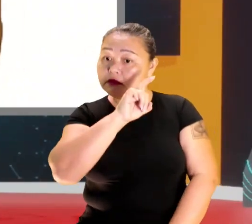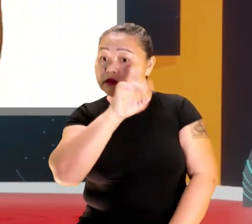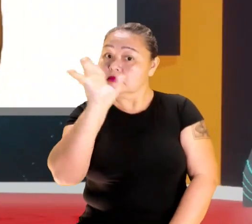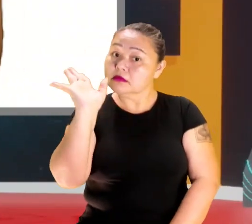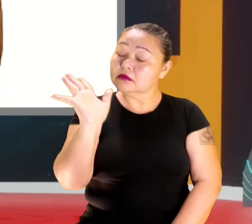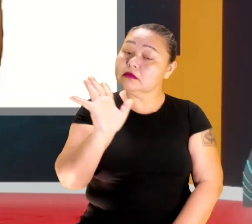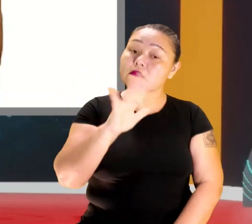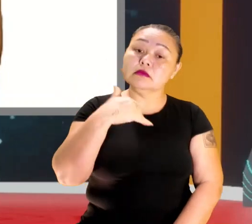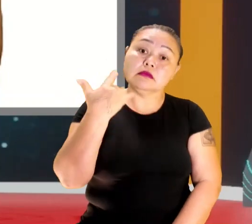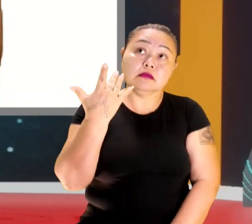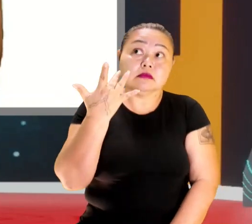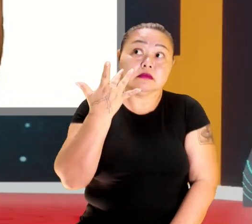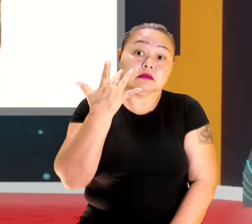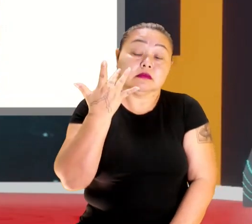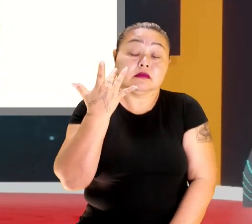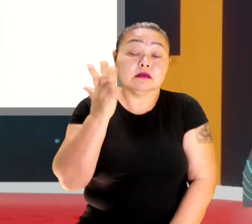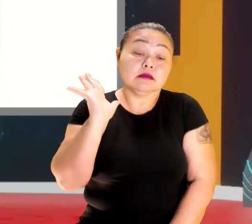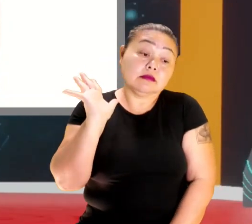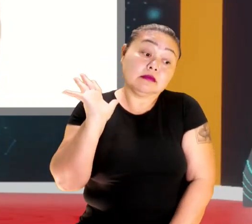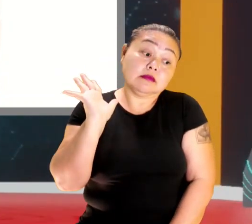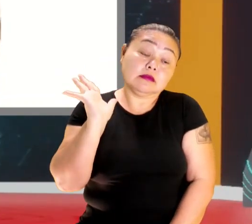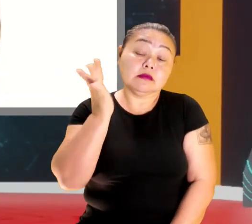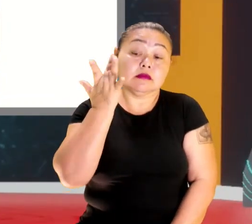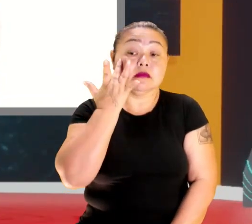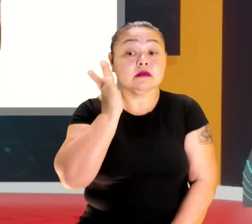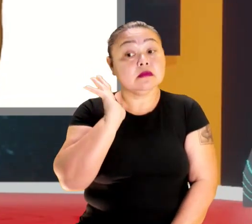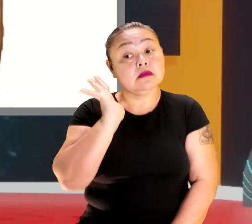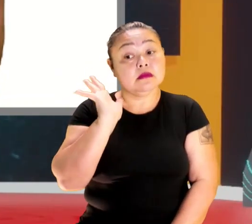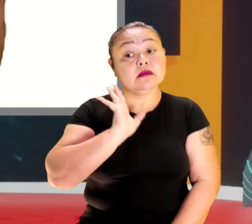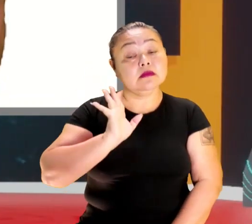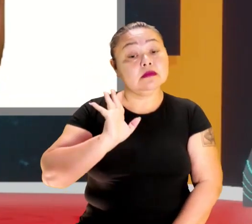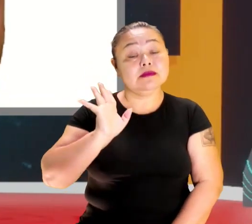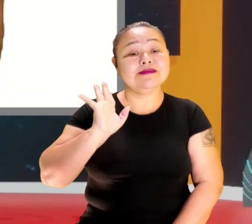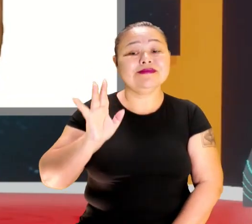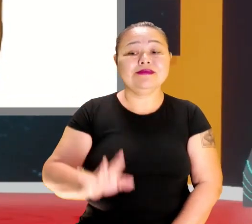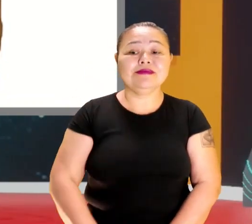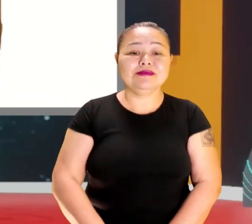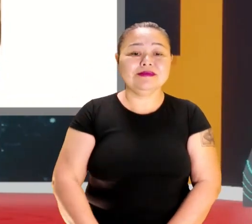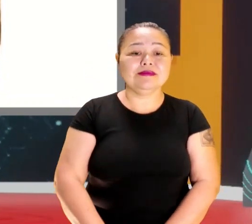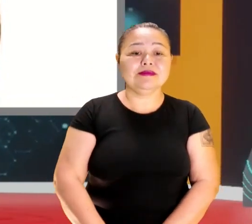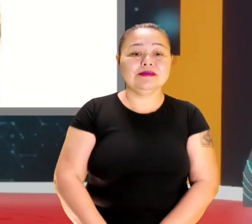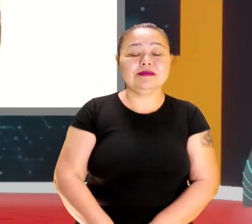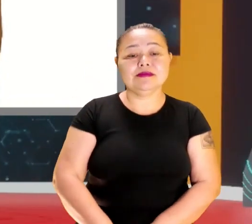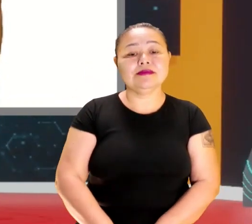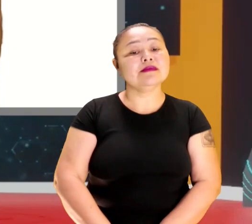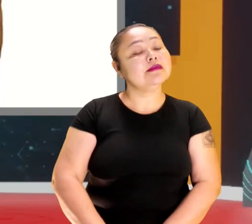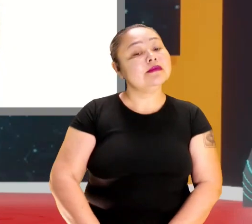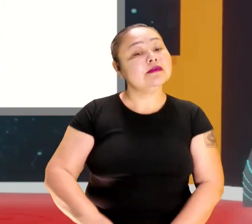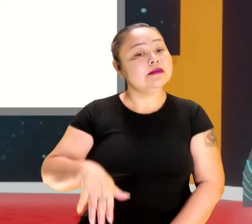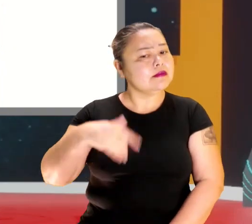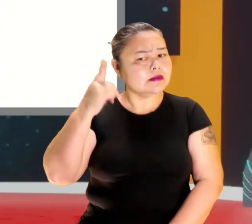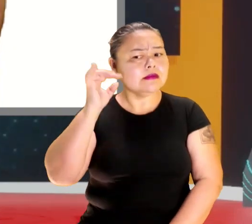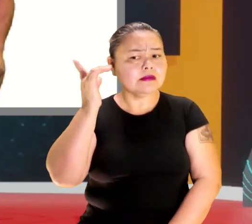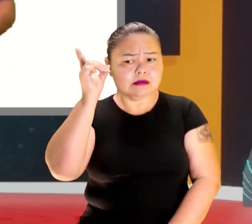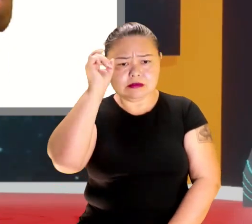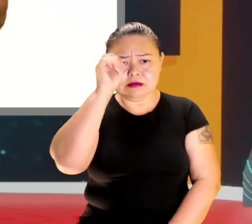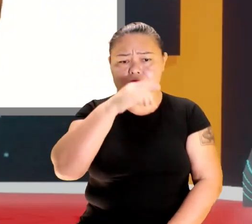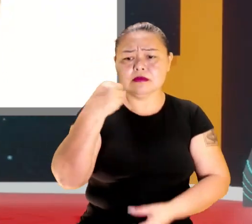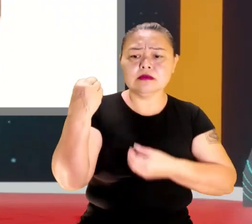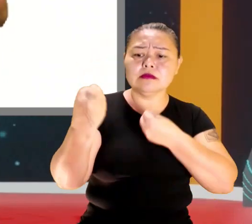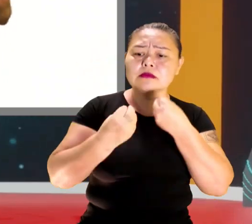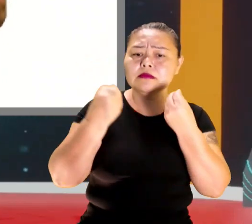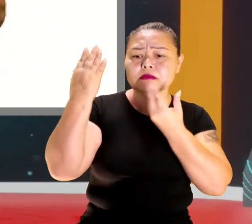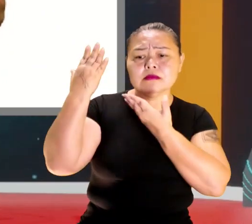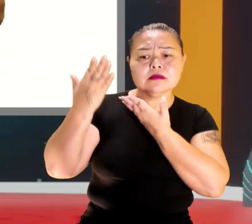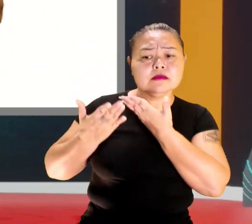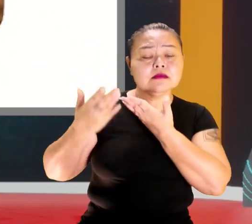Né? X, né? Não sei. Não sei, acho que não. Não? Acho que não dá não. Será que é difícil? Aí, com essa situação,